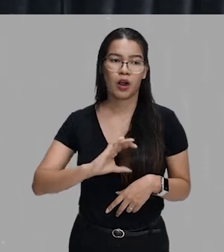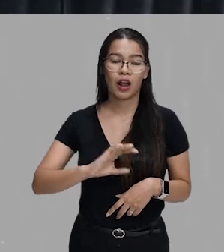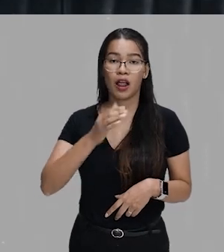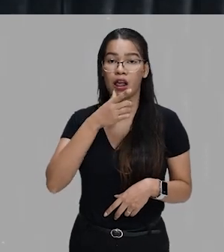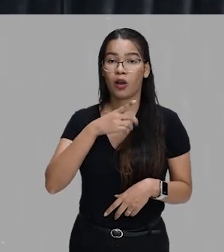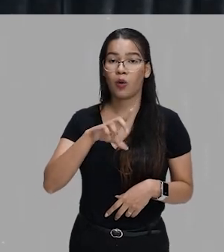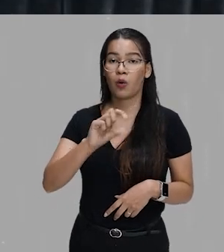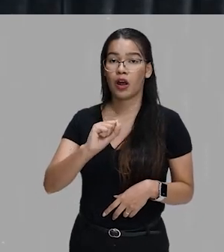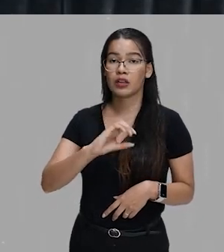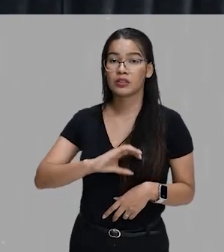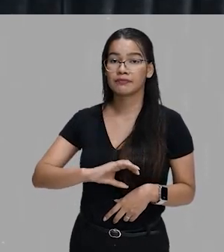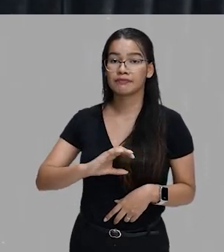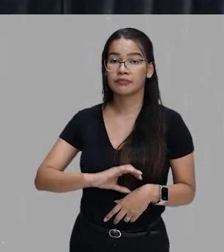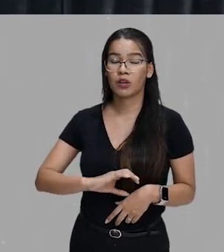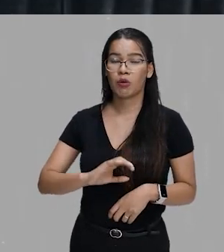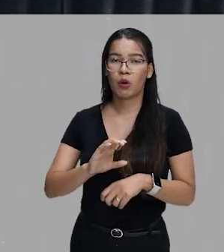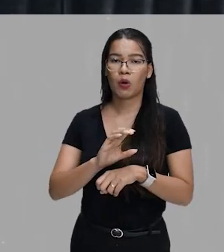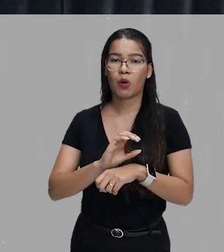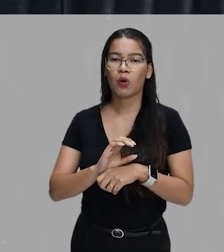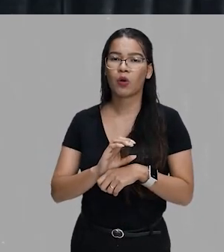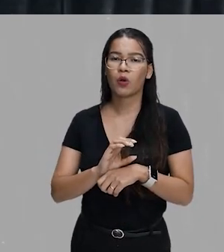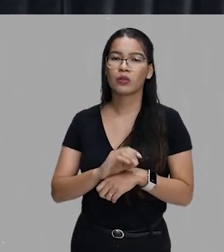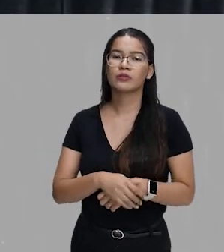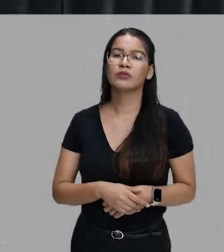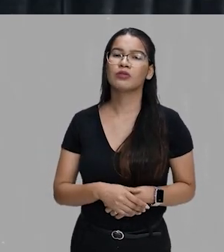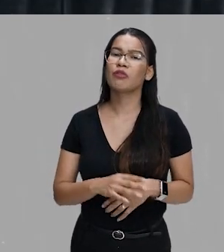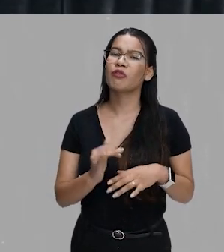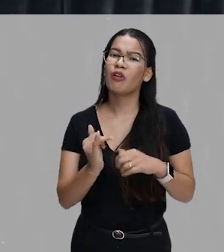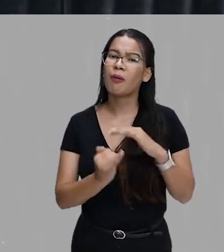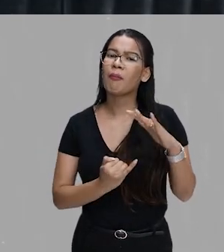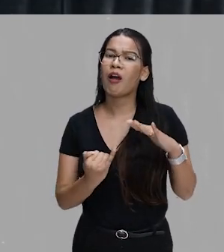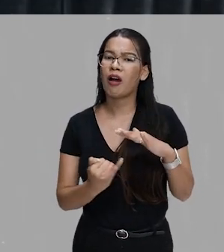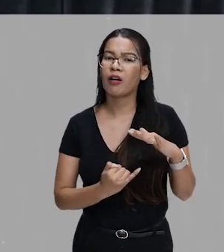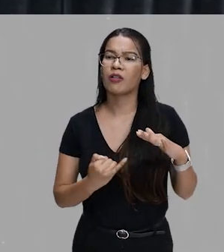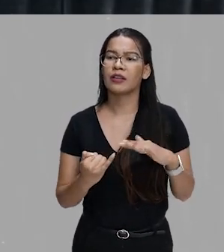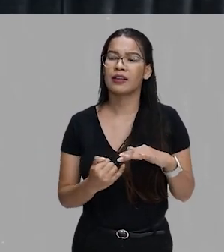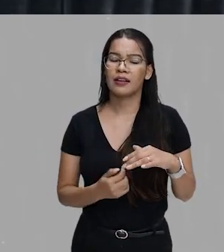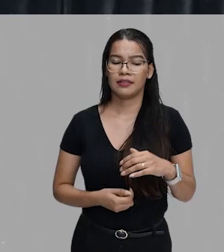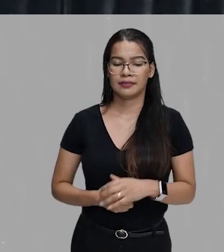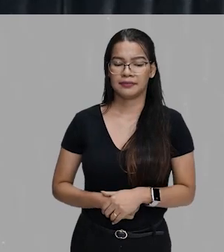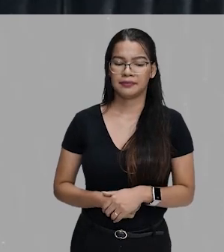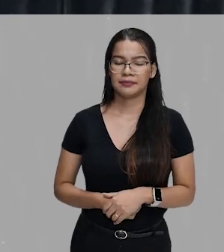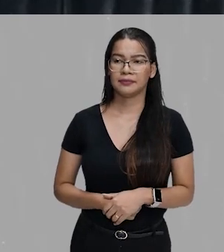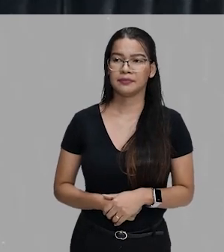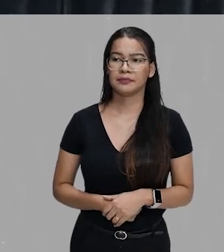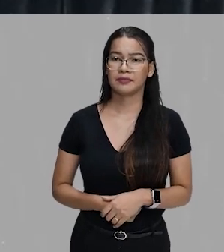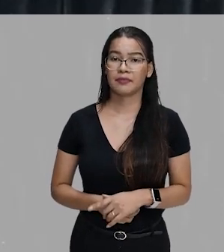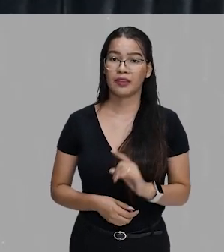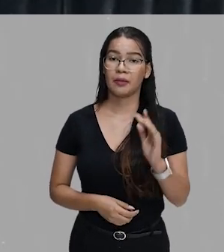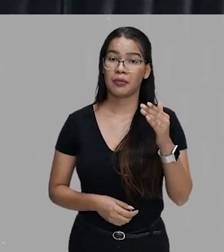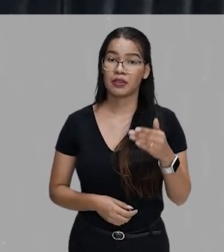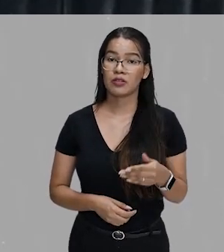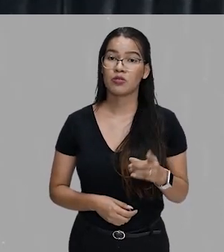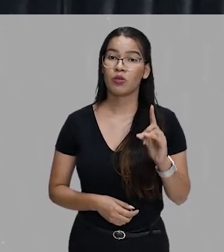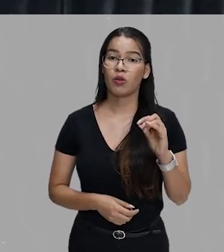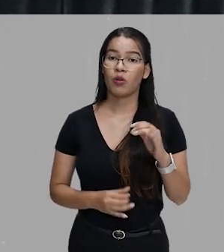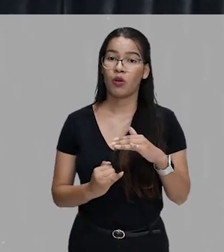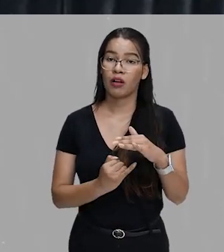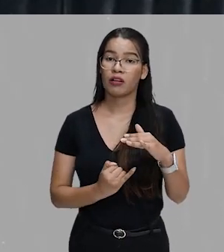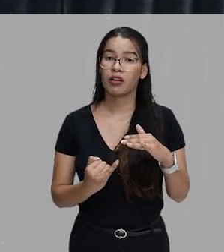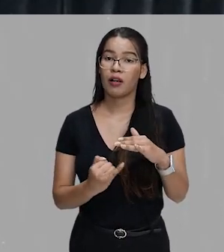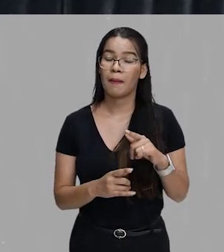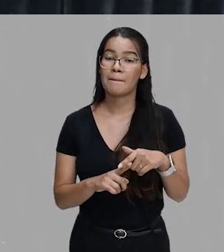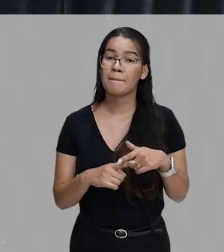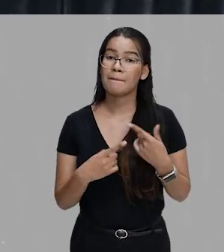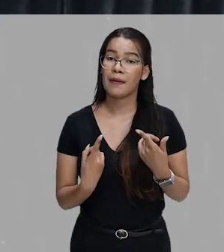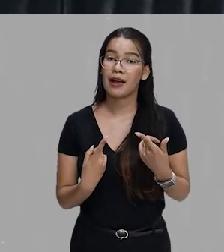ideias, adicionando palavras. Aí eu fiz isso assim, assim. Aí presente no coloquialismo, tá? Mas